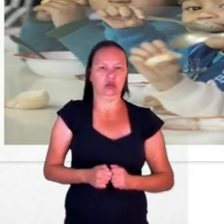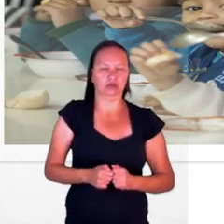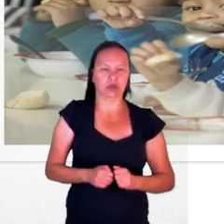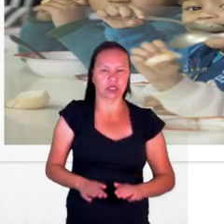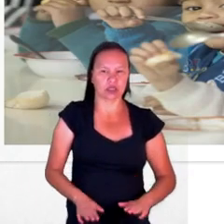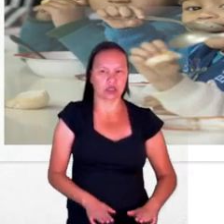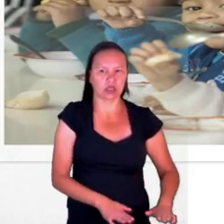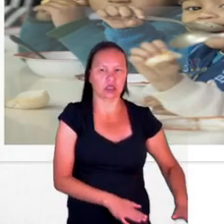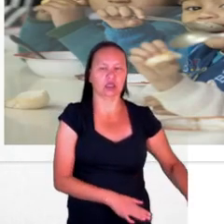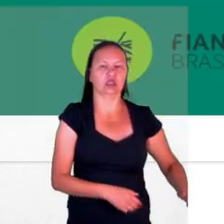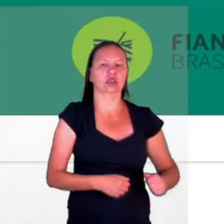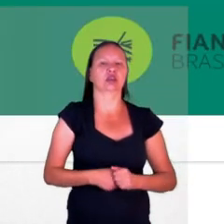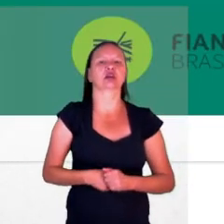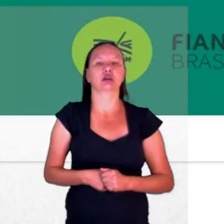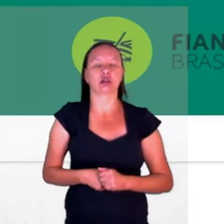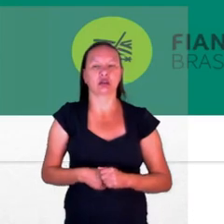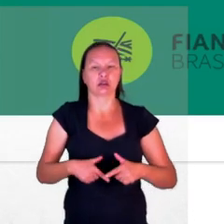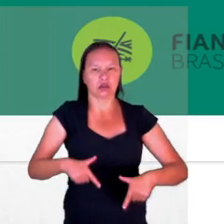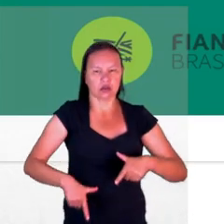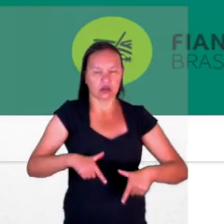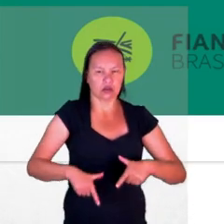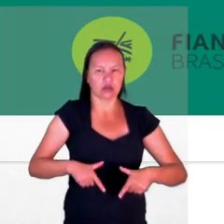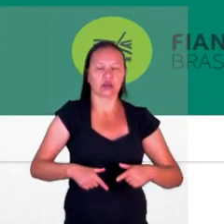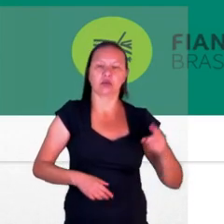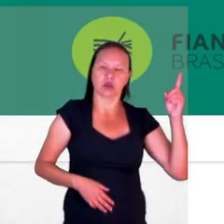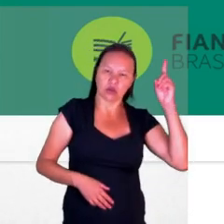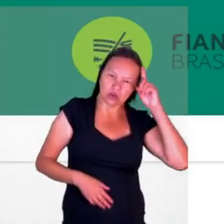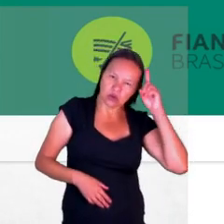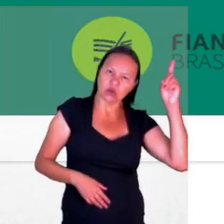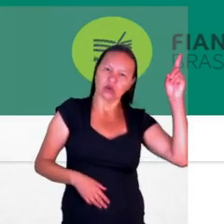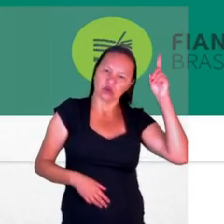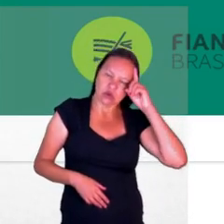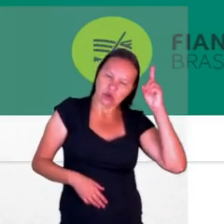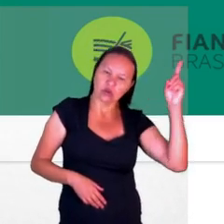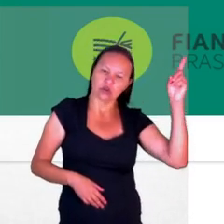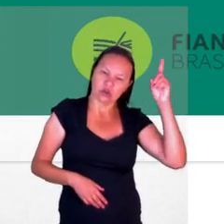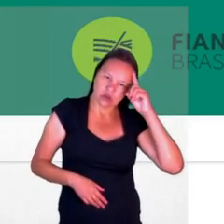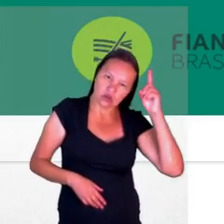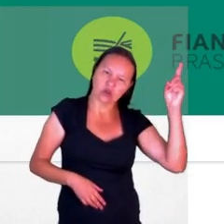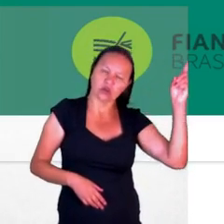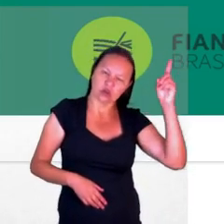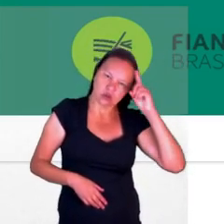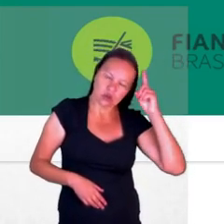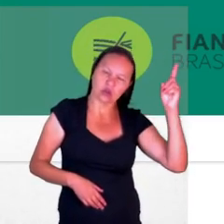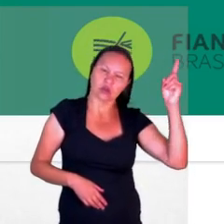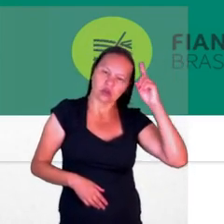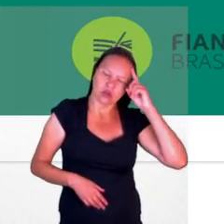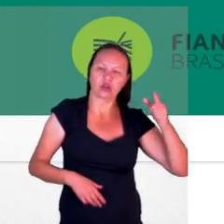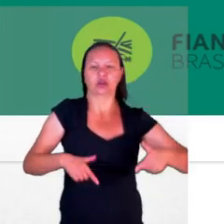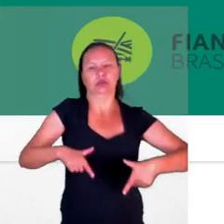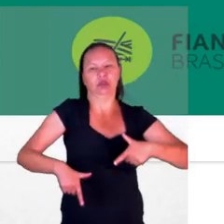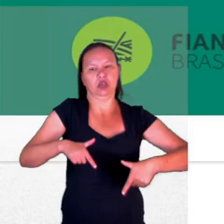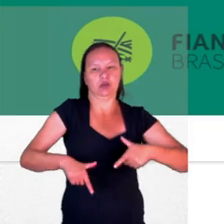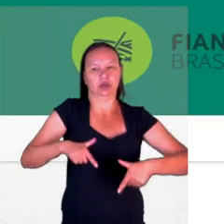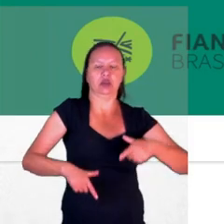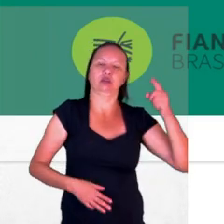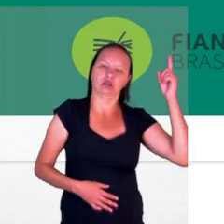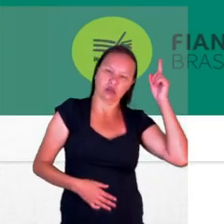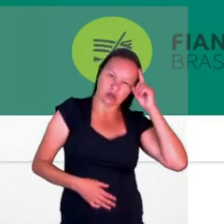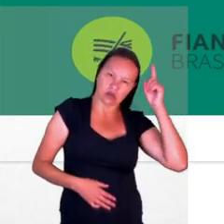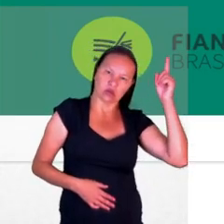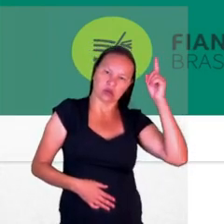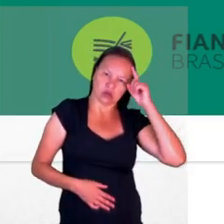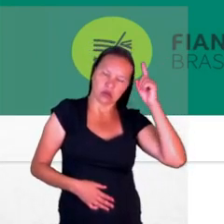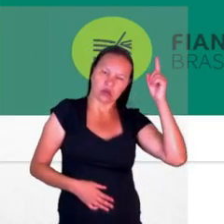alimentação e é um trabalho de todo dia é um trabalho cotidiano né como miram bem falou que deveria se constituir enquanto uma agenda